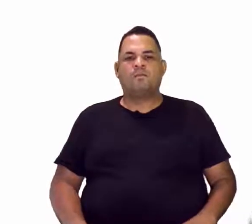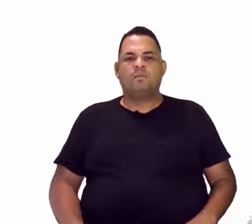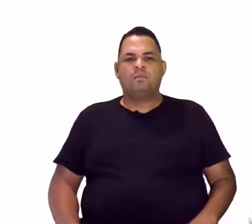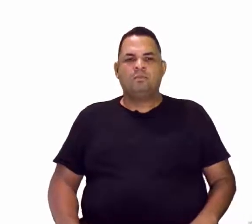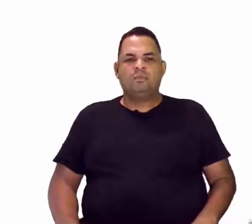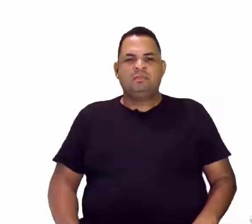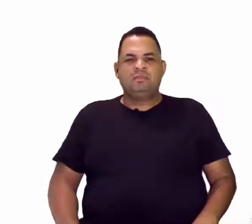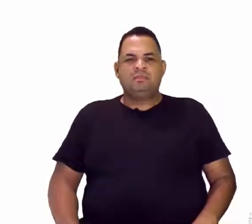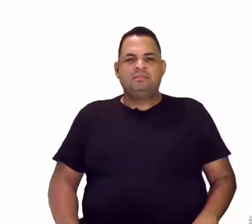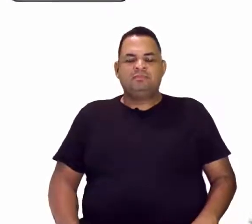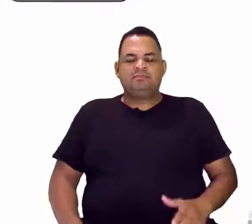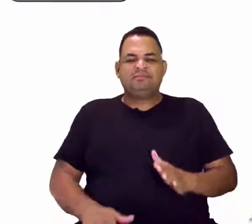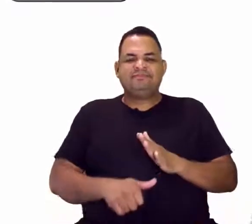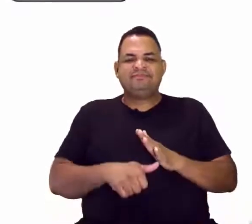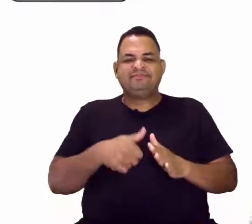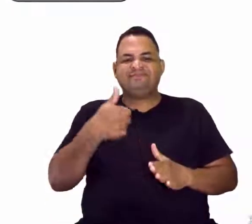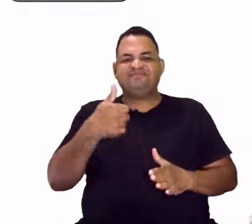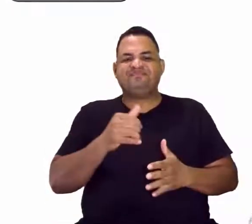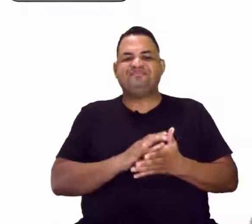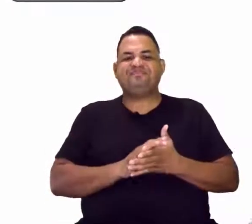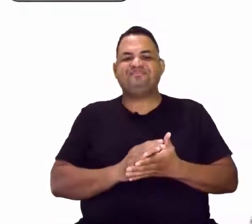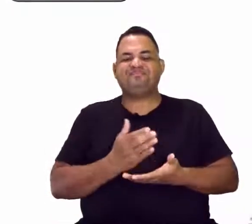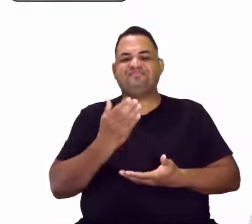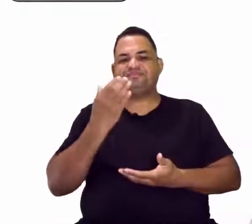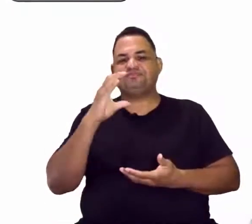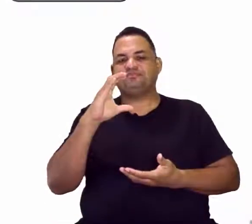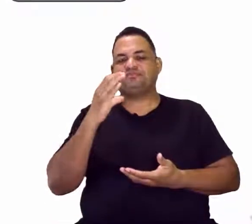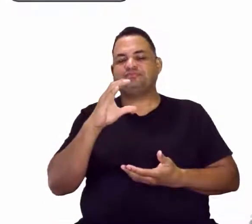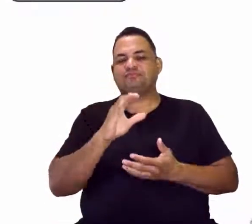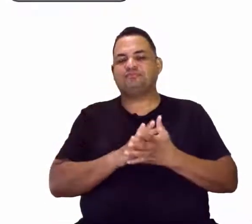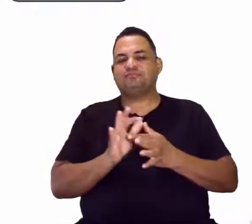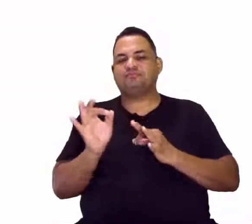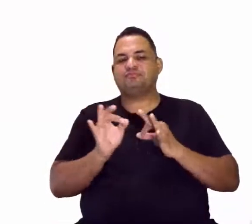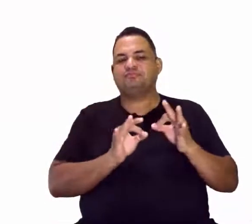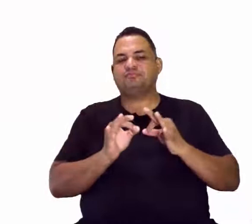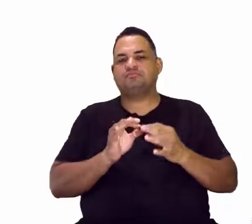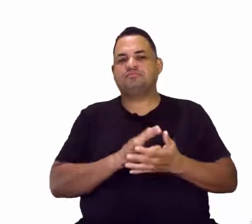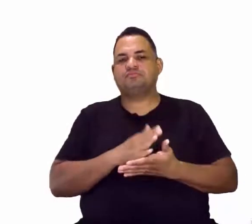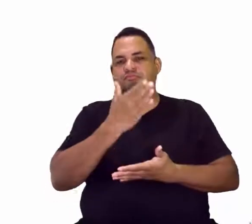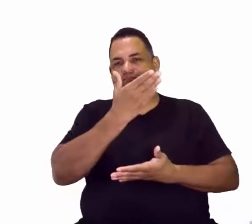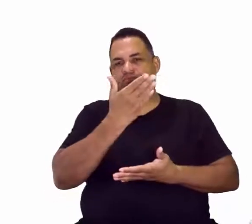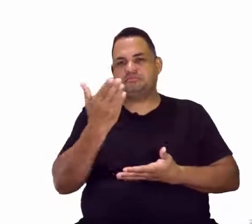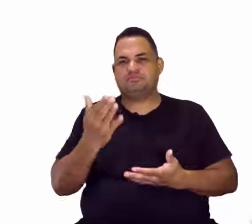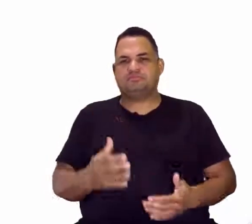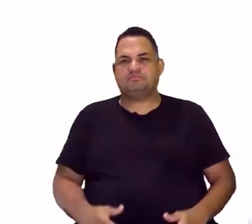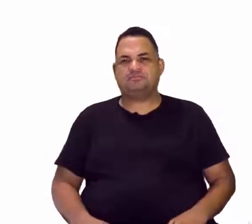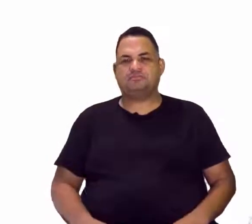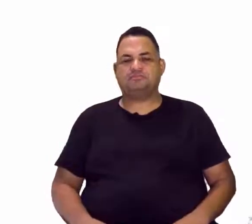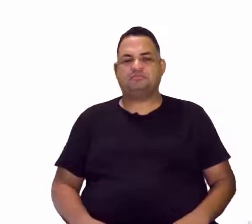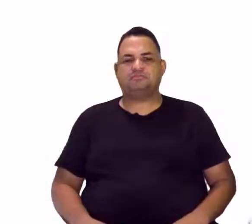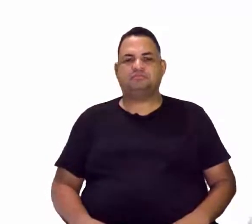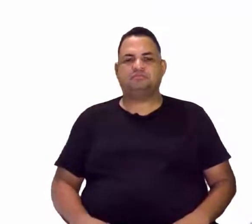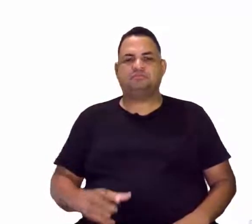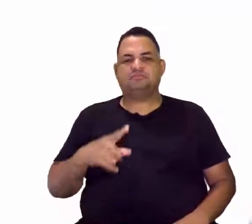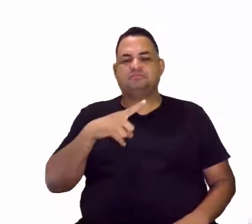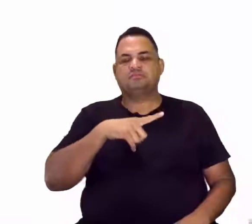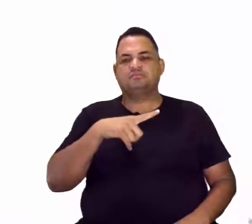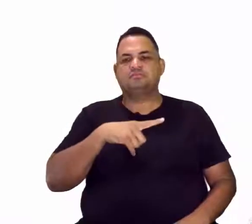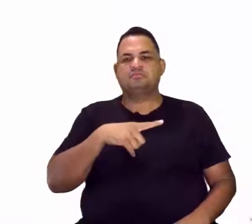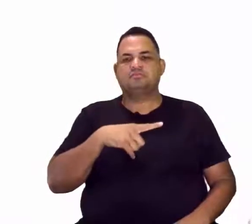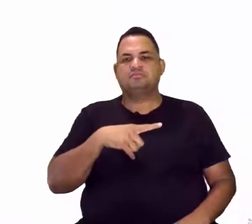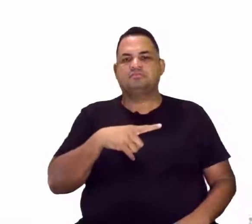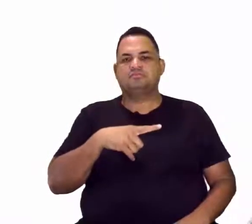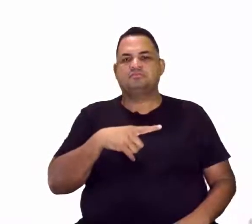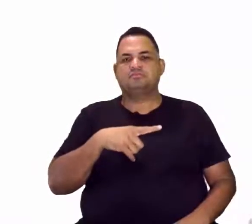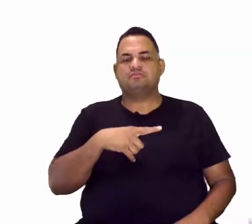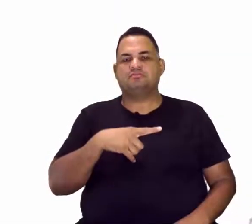central. Nesse primeiro caso, o carbono só forma esse ácido. Já nesse caso aqui, nós vamos ter a situação